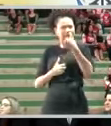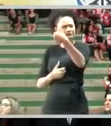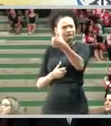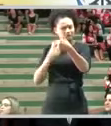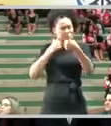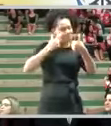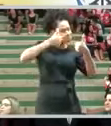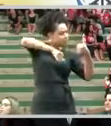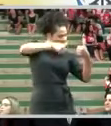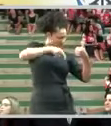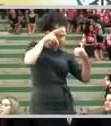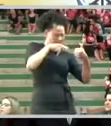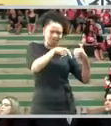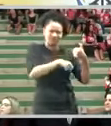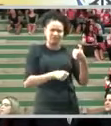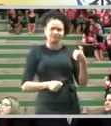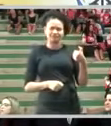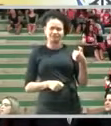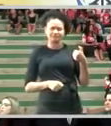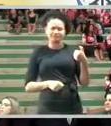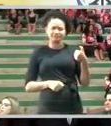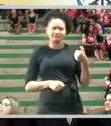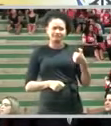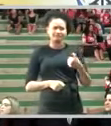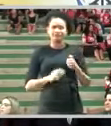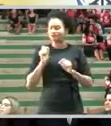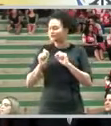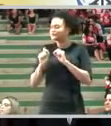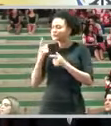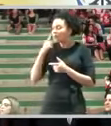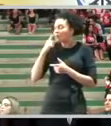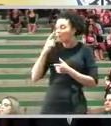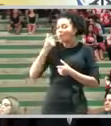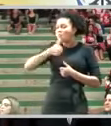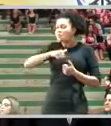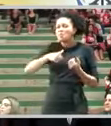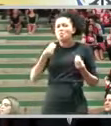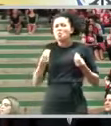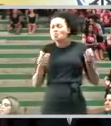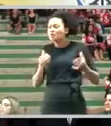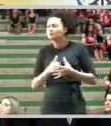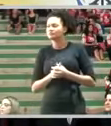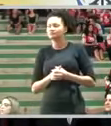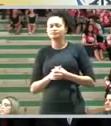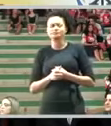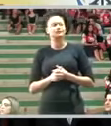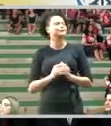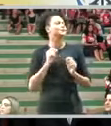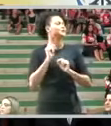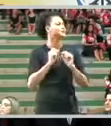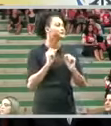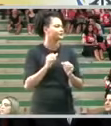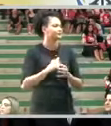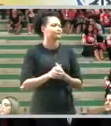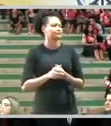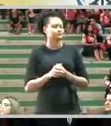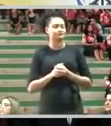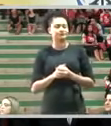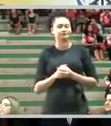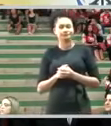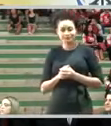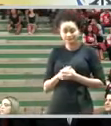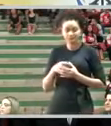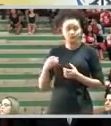se é ele mesmo. Então o que é que a gente faz? Vamos fazer o seguinte: vamos construir um